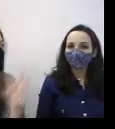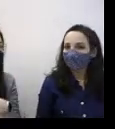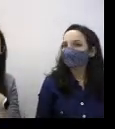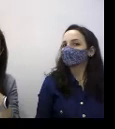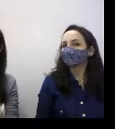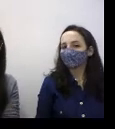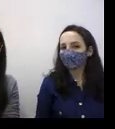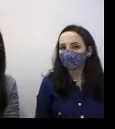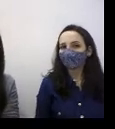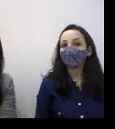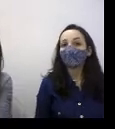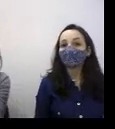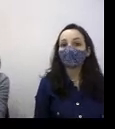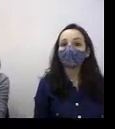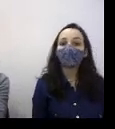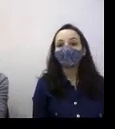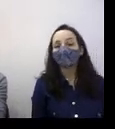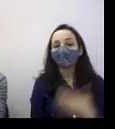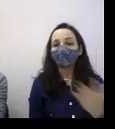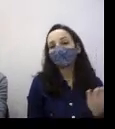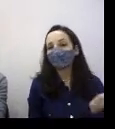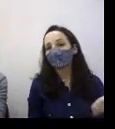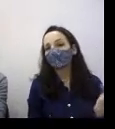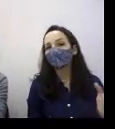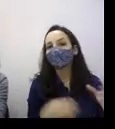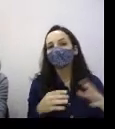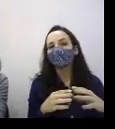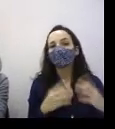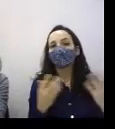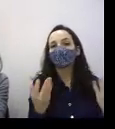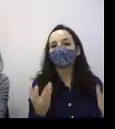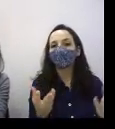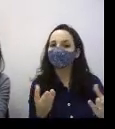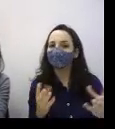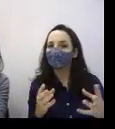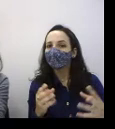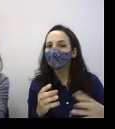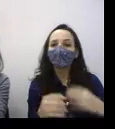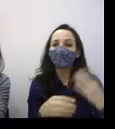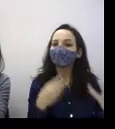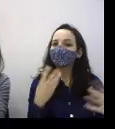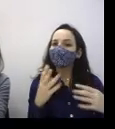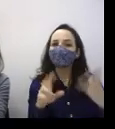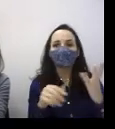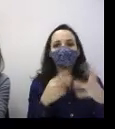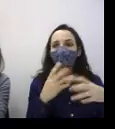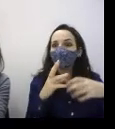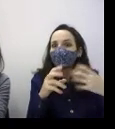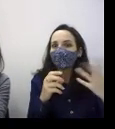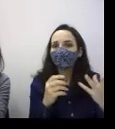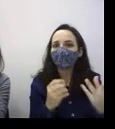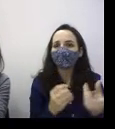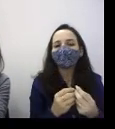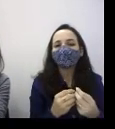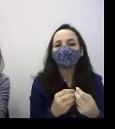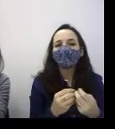todos misturados, né? Isso, então, mesmo lá no filme, tem uma central de controle e que em alguns momentos as emoções